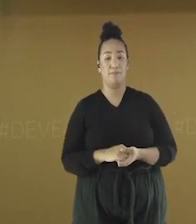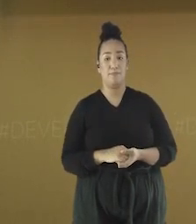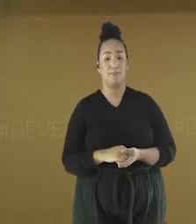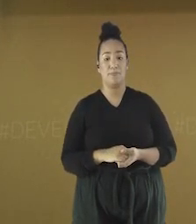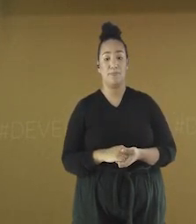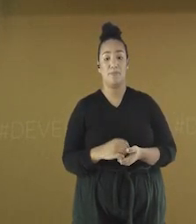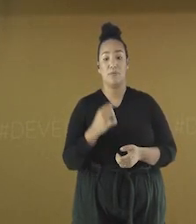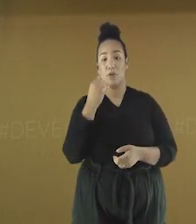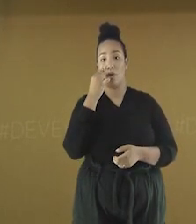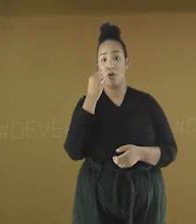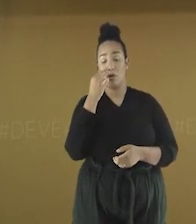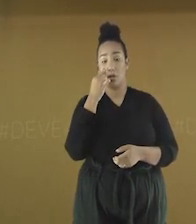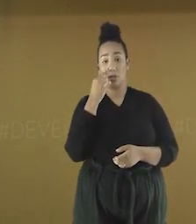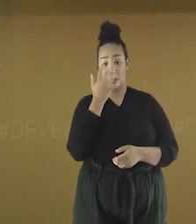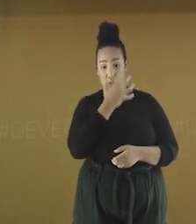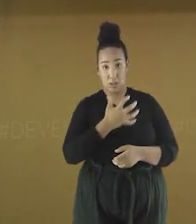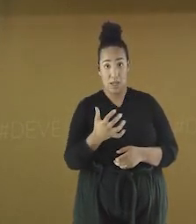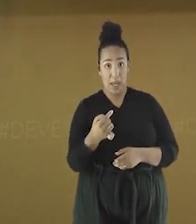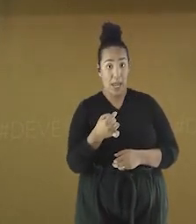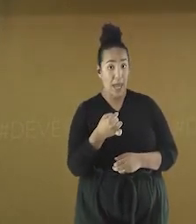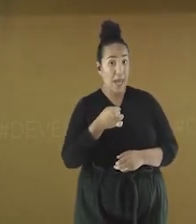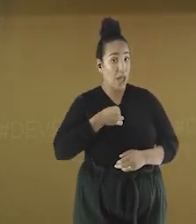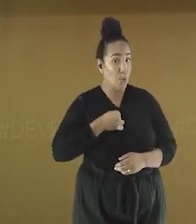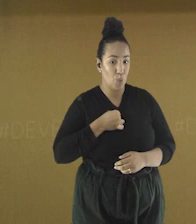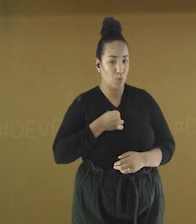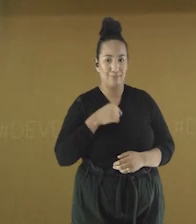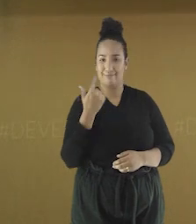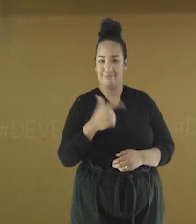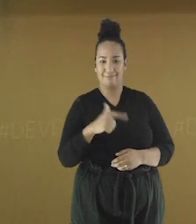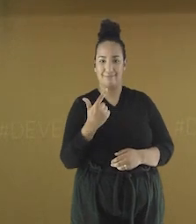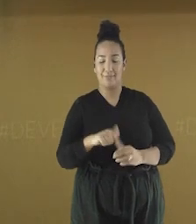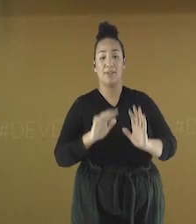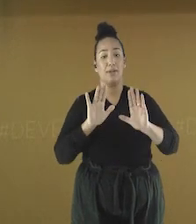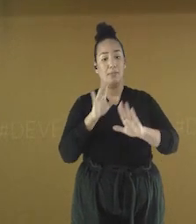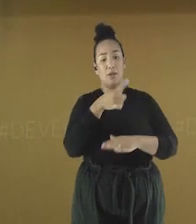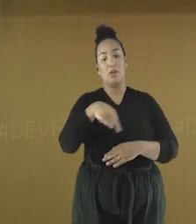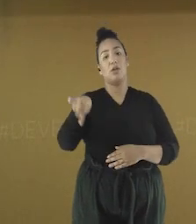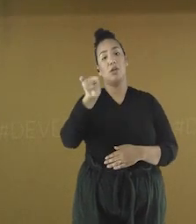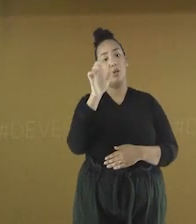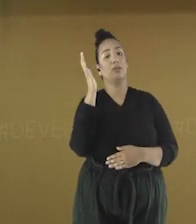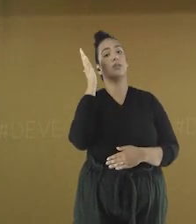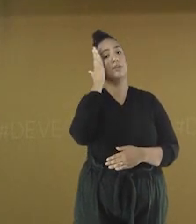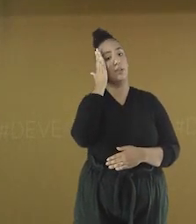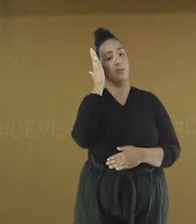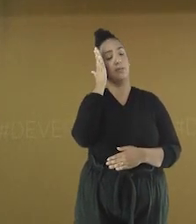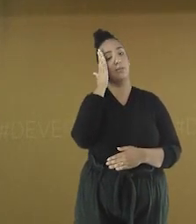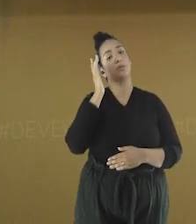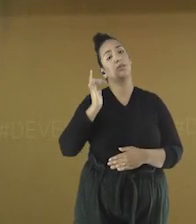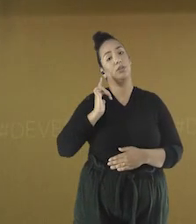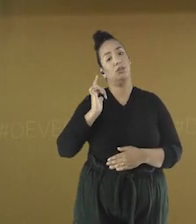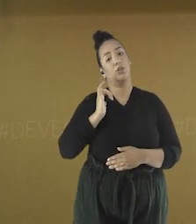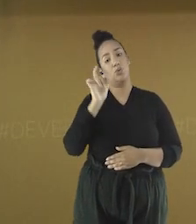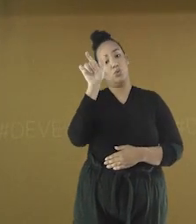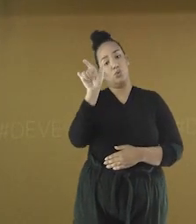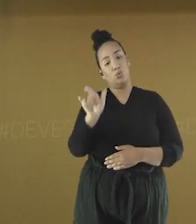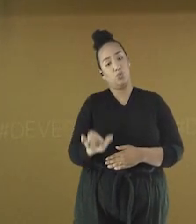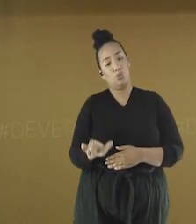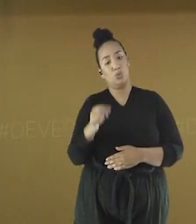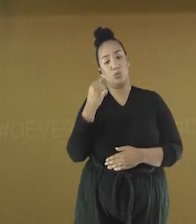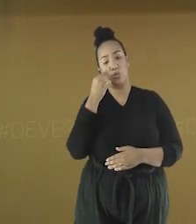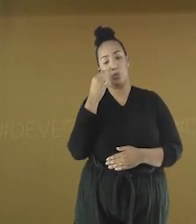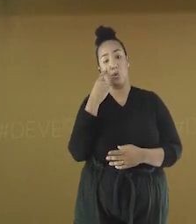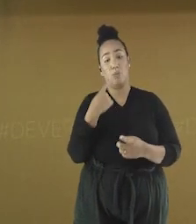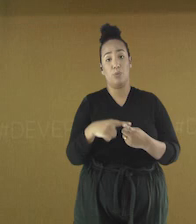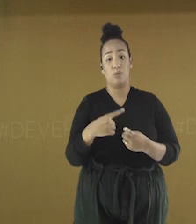O autor ele não utiliza o pronome eu antes do verbo. Mas sabemos o sujeito da frase devido à desinência,